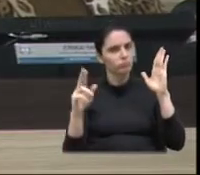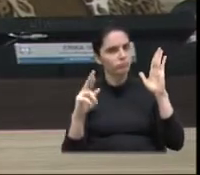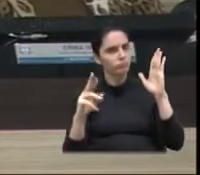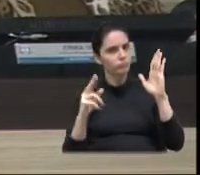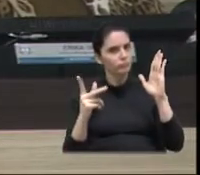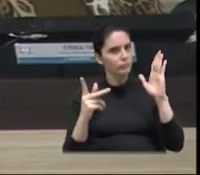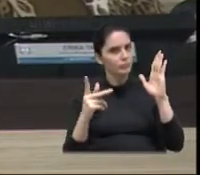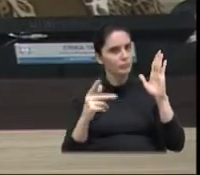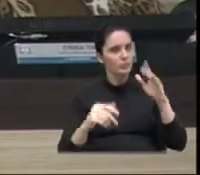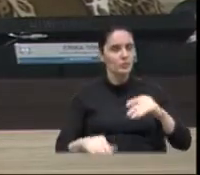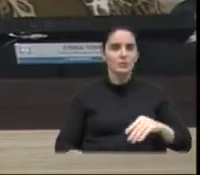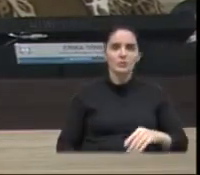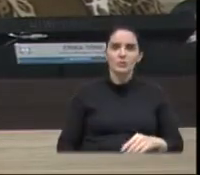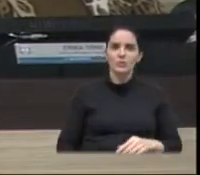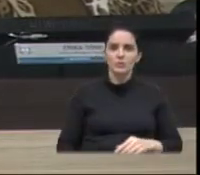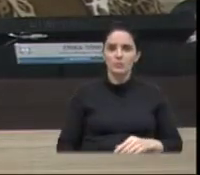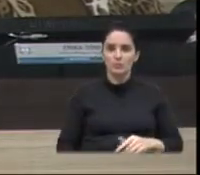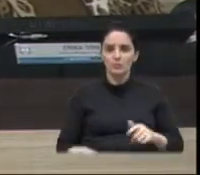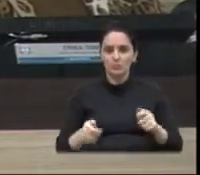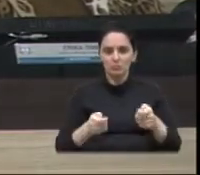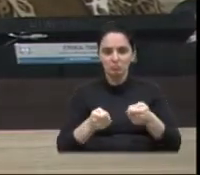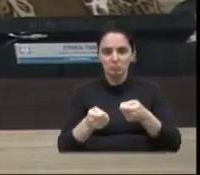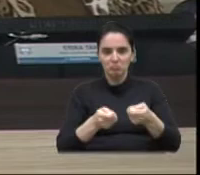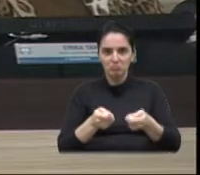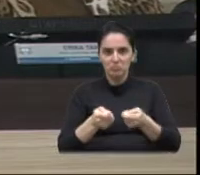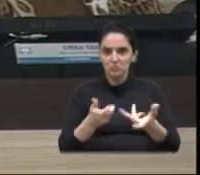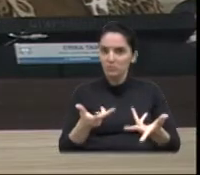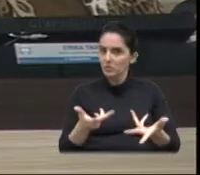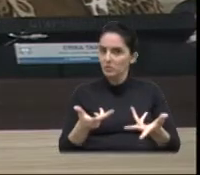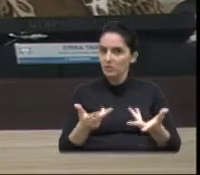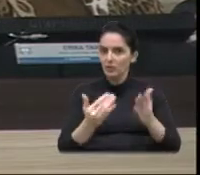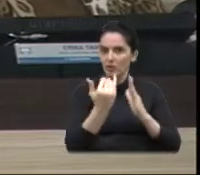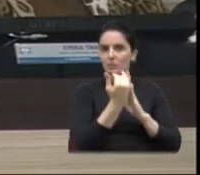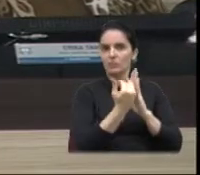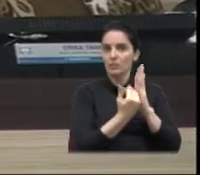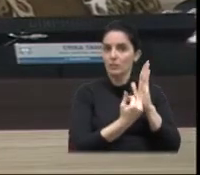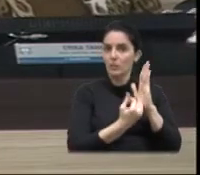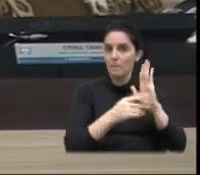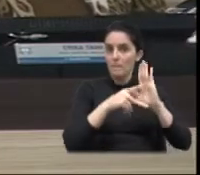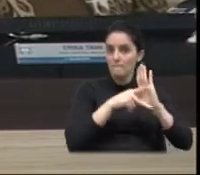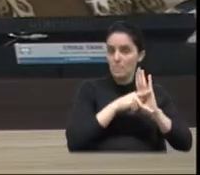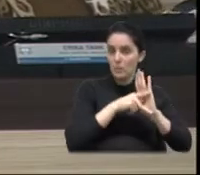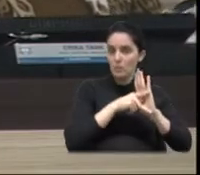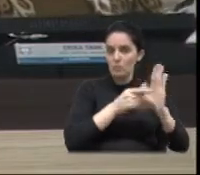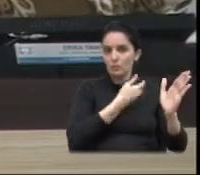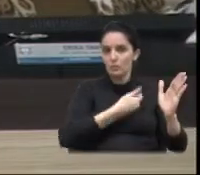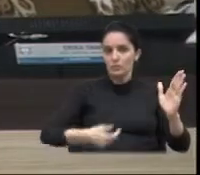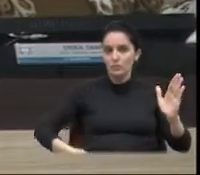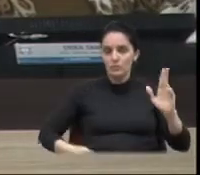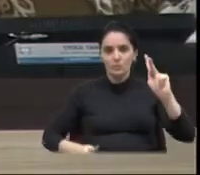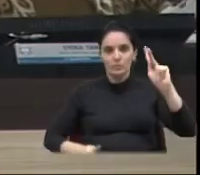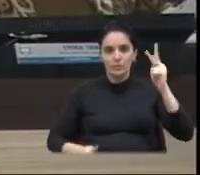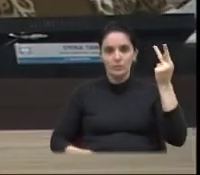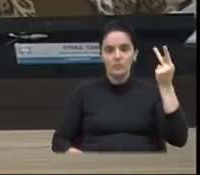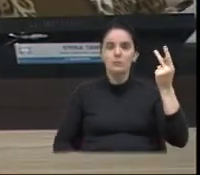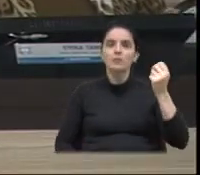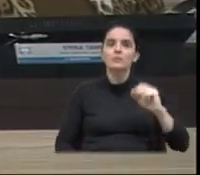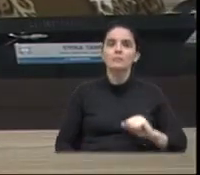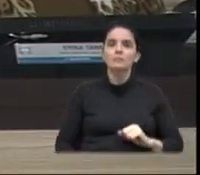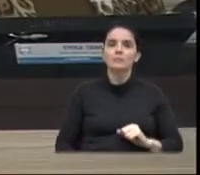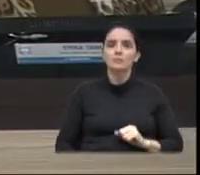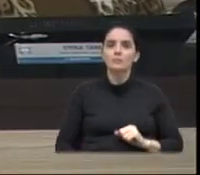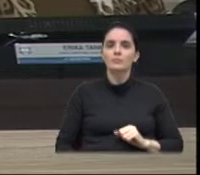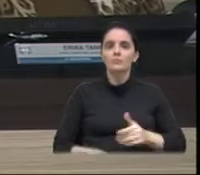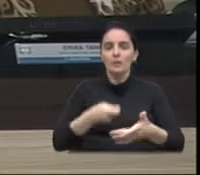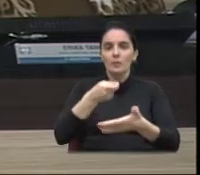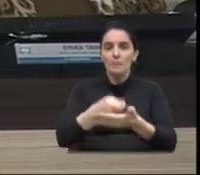SIGTAP, Sistema de Gerenciamento da Tabela de Procedimentos do Ministério da Saúde. H. Do Fundo